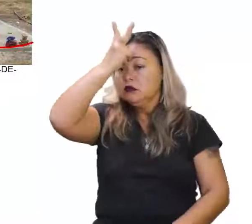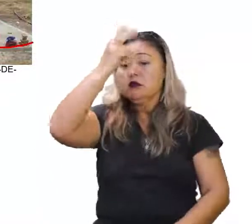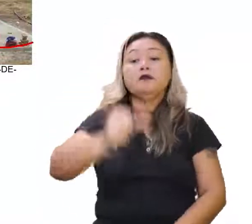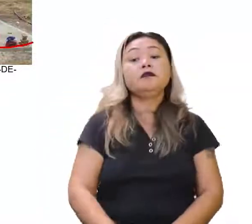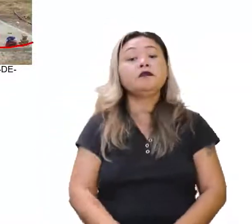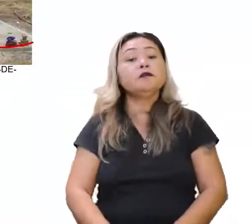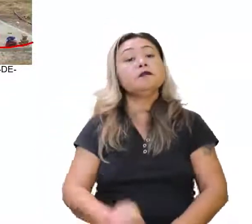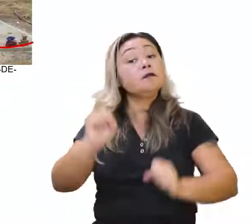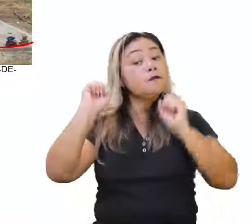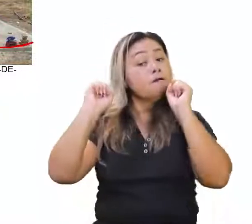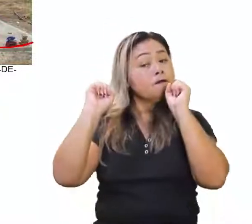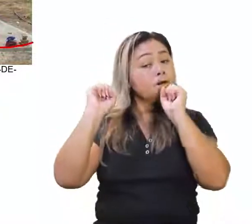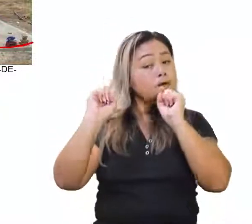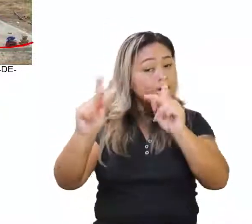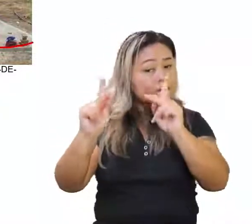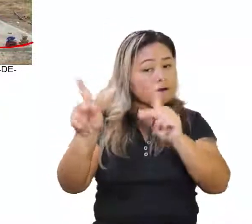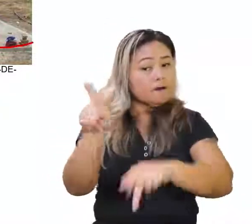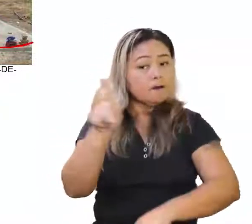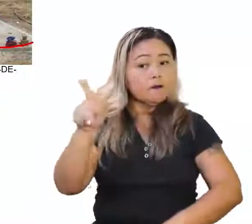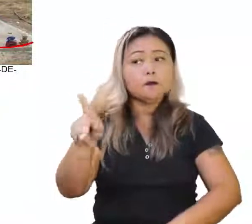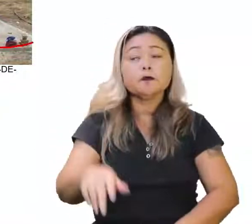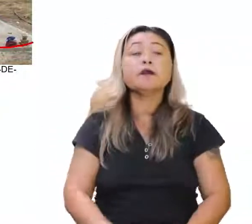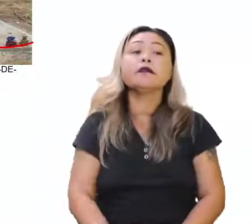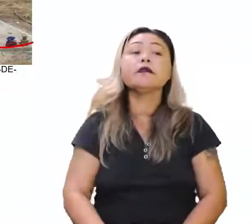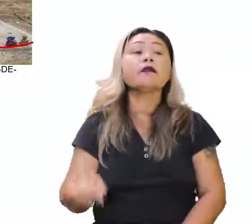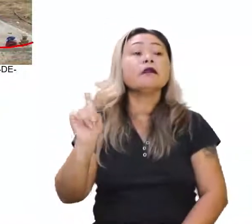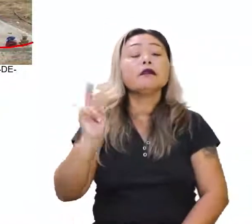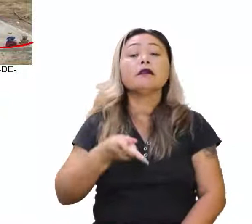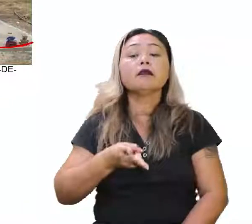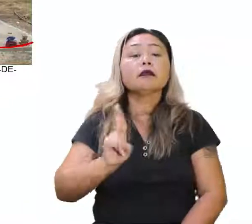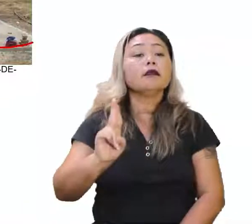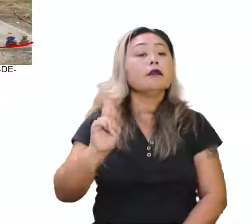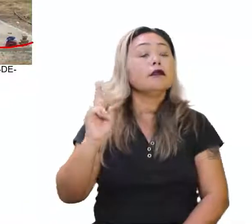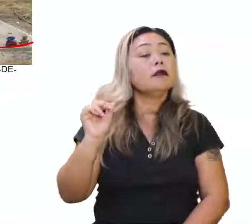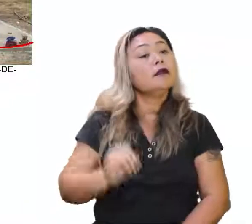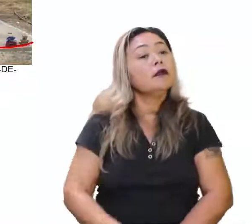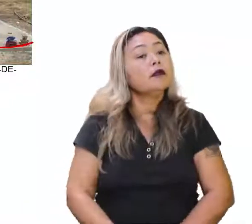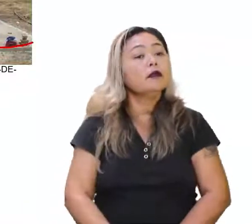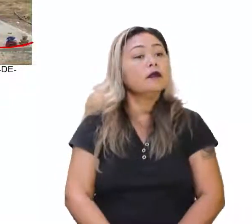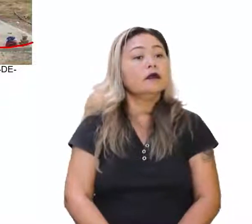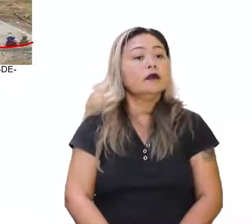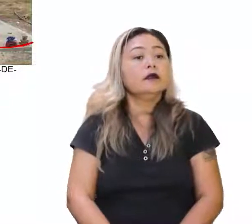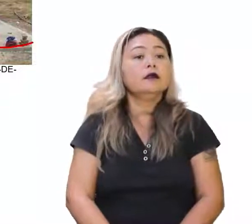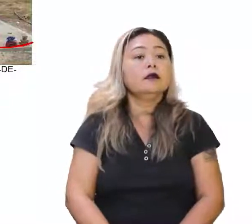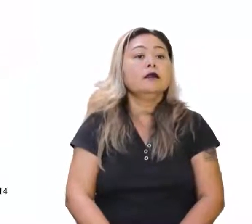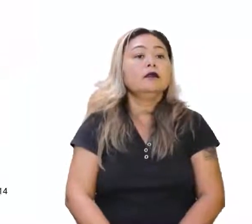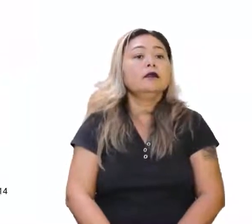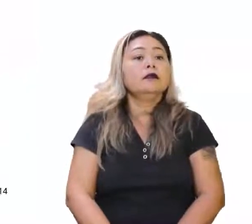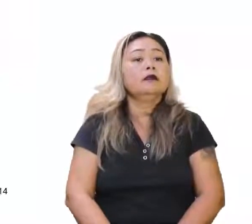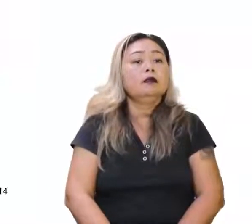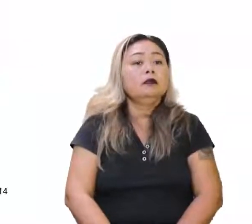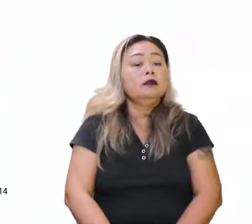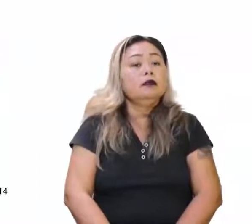processo. Ok, prof. Então, vamos continuando aqui.